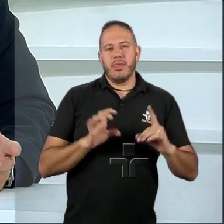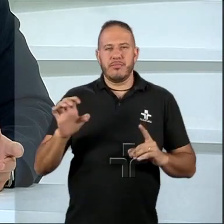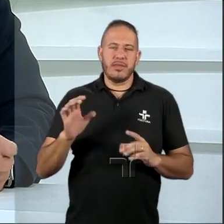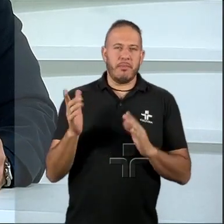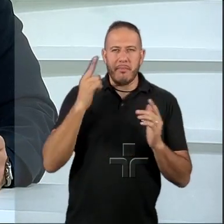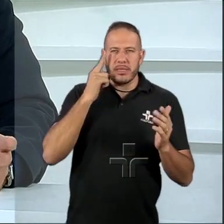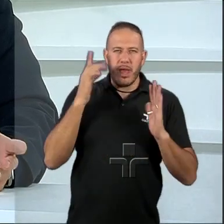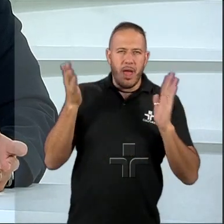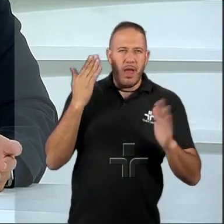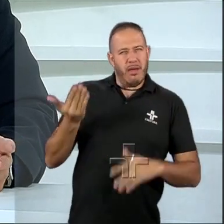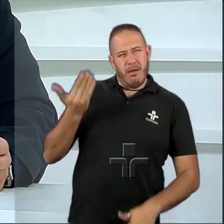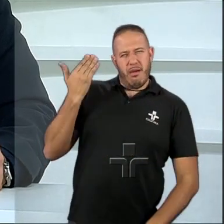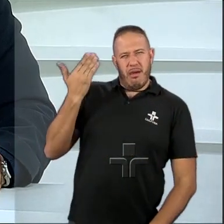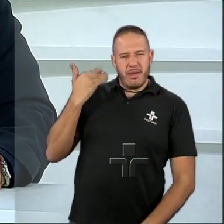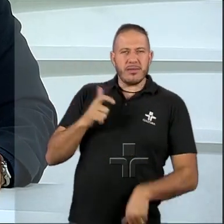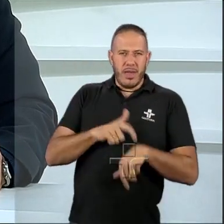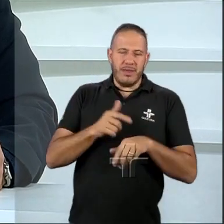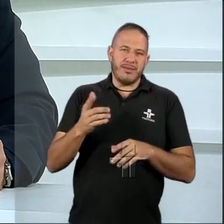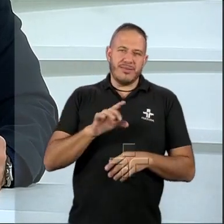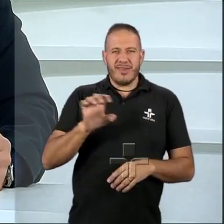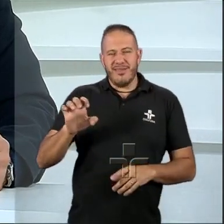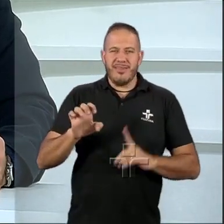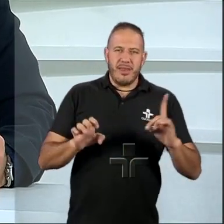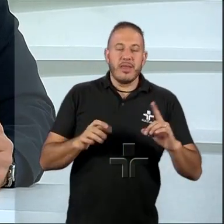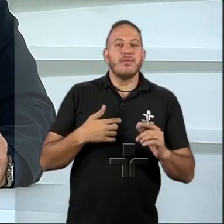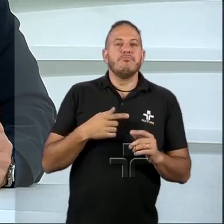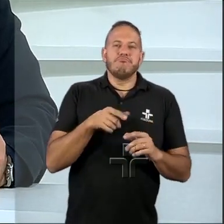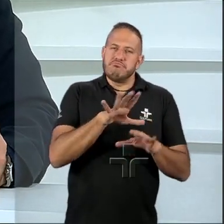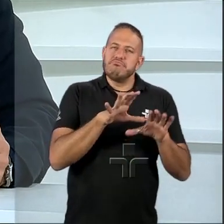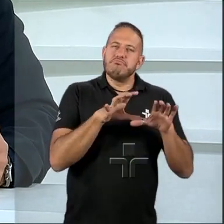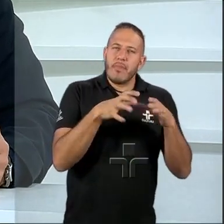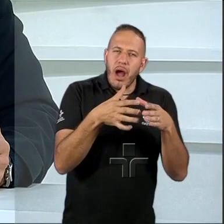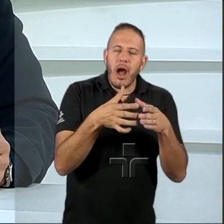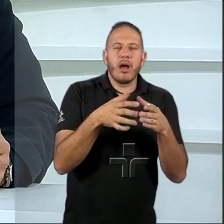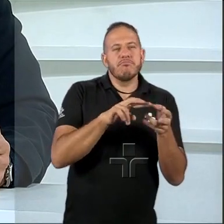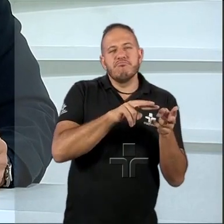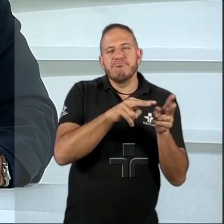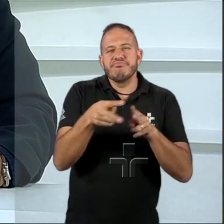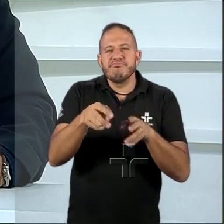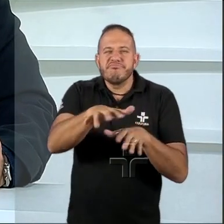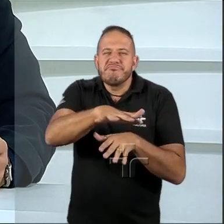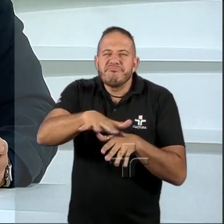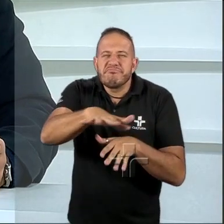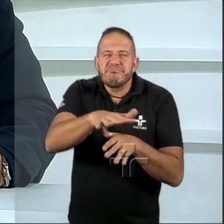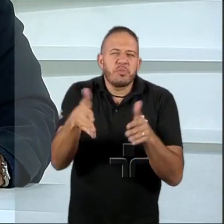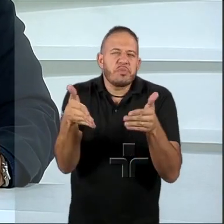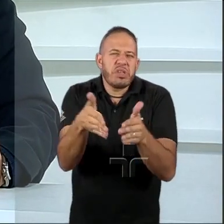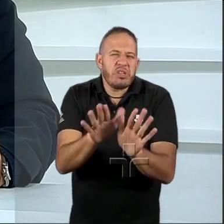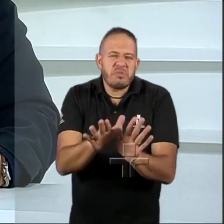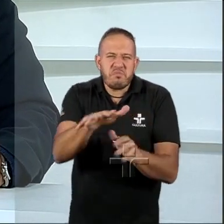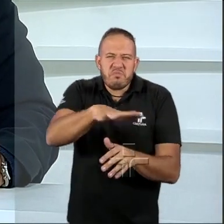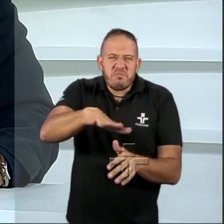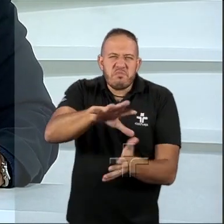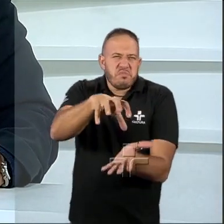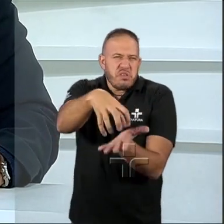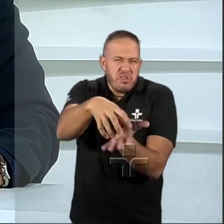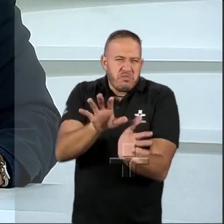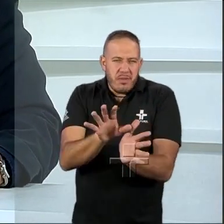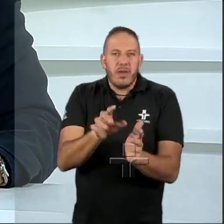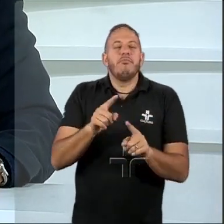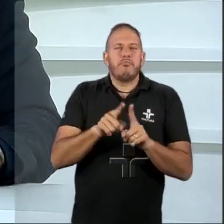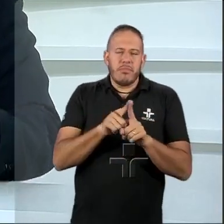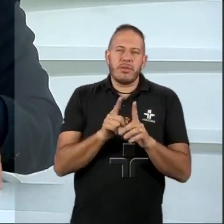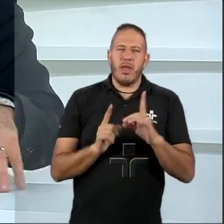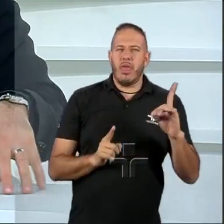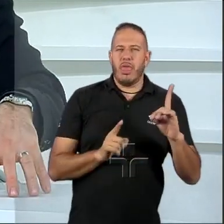pensar no carlismo, naquilo que era a direita tradicional, parte dela havia se convertido em centrão, inclusive ao ponto de que boa parte dessa direita